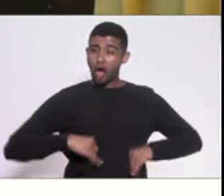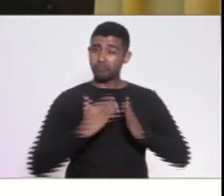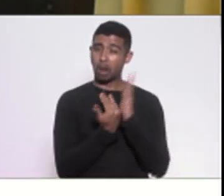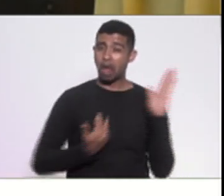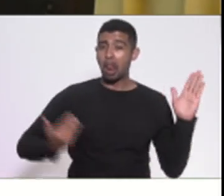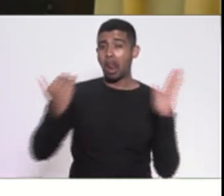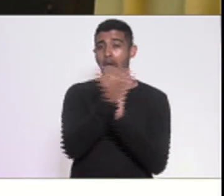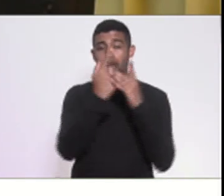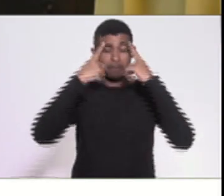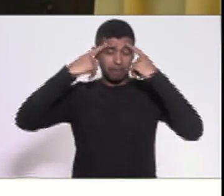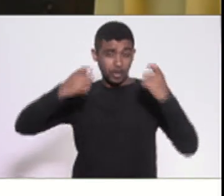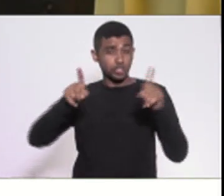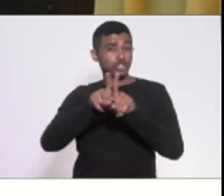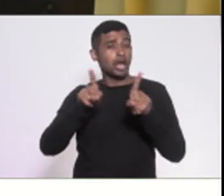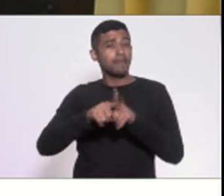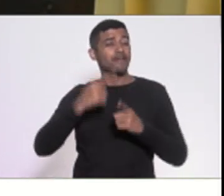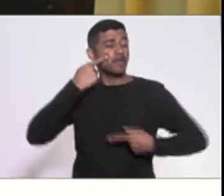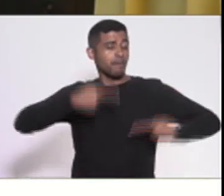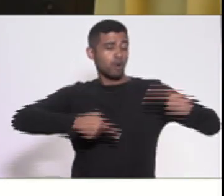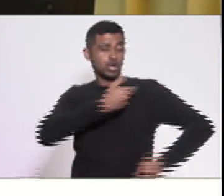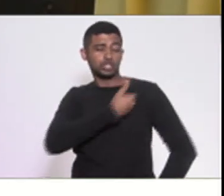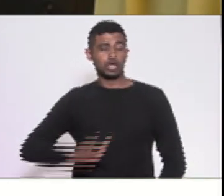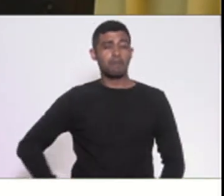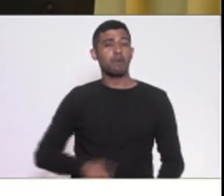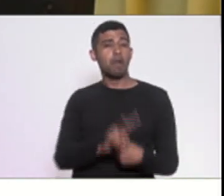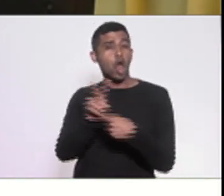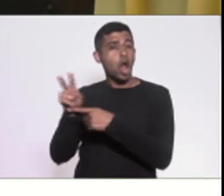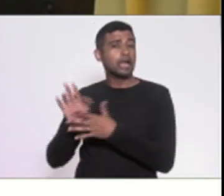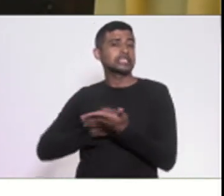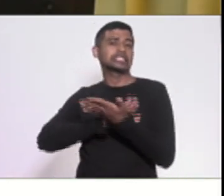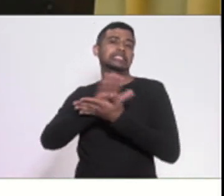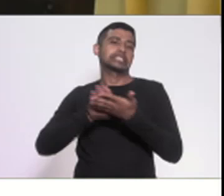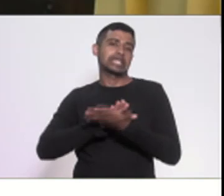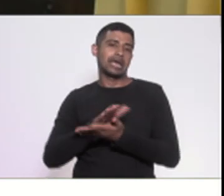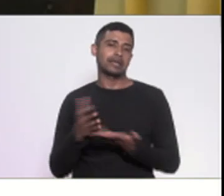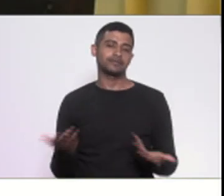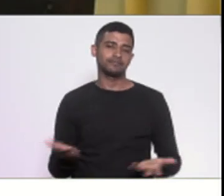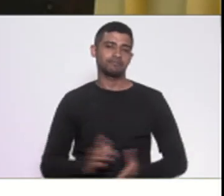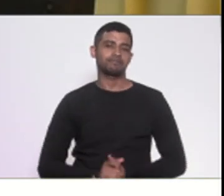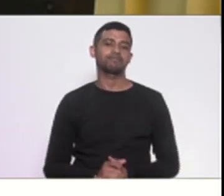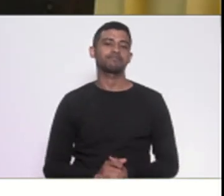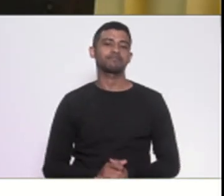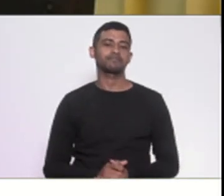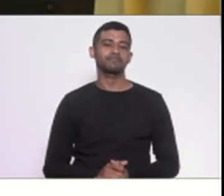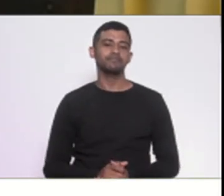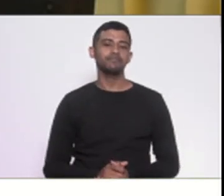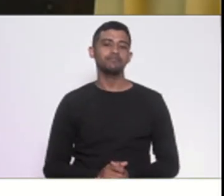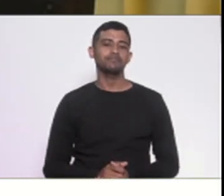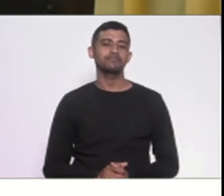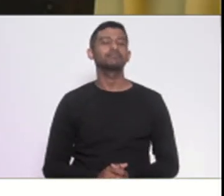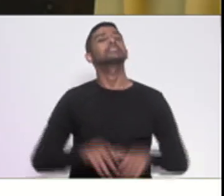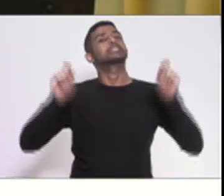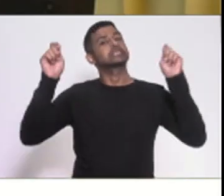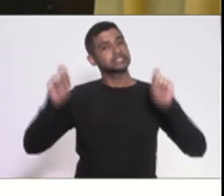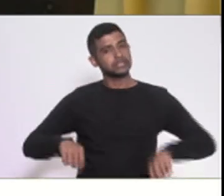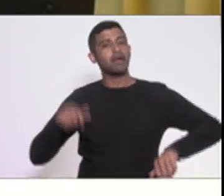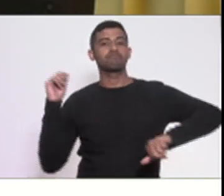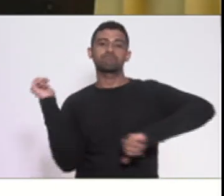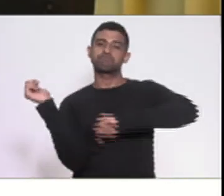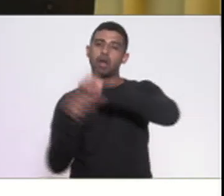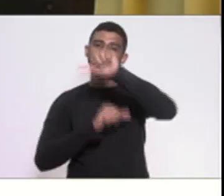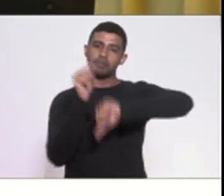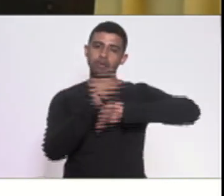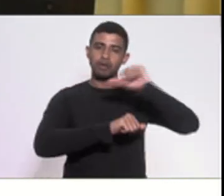violência e do desmonte das políticas públicas de proteção e enfrentamento à violência. A flexibilização da posse